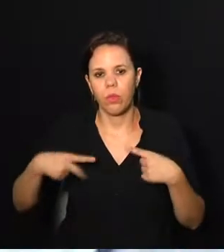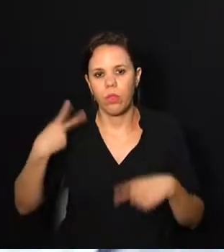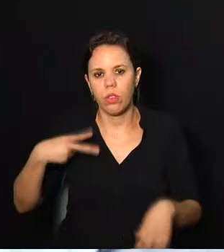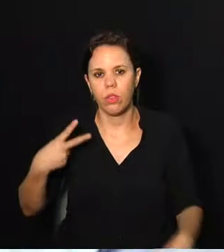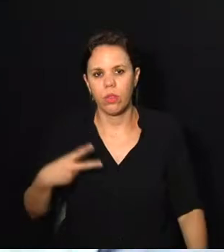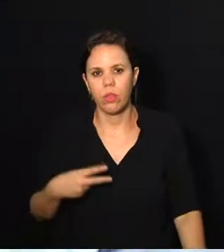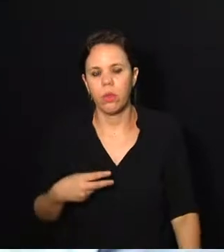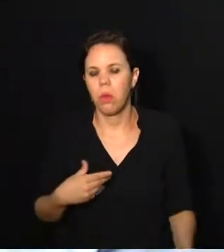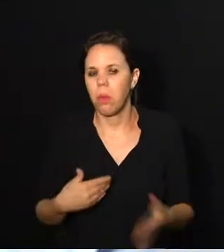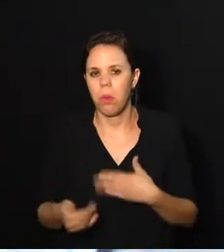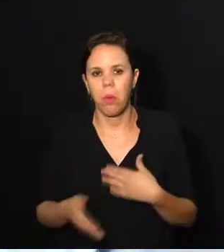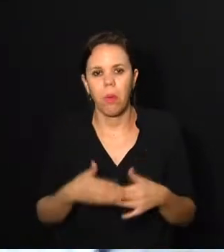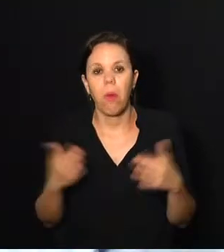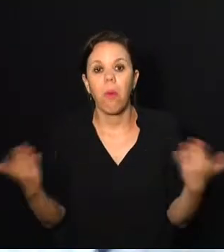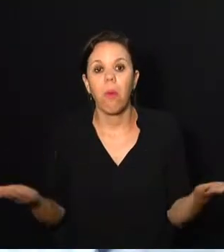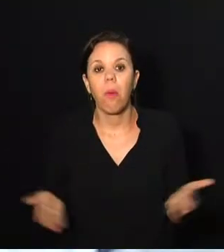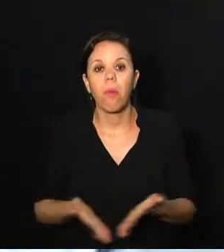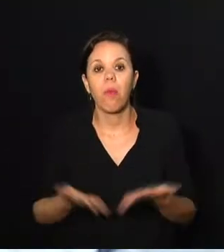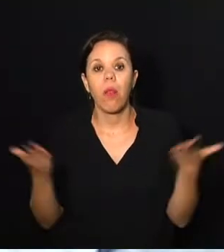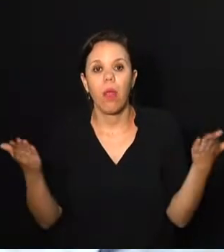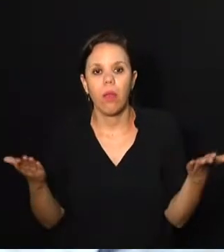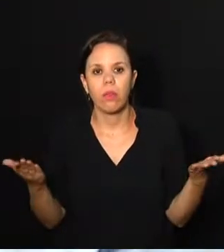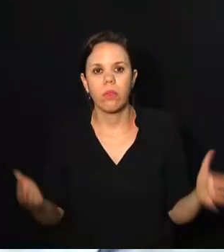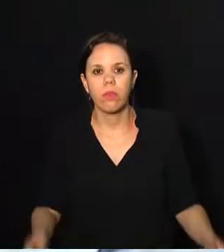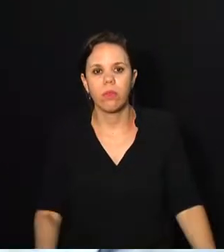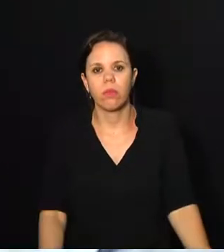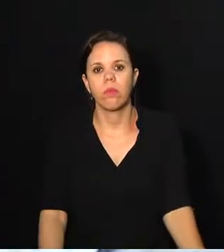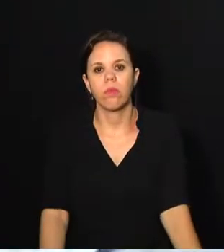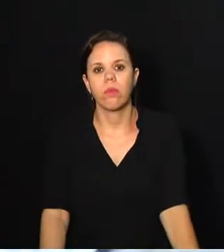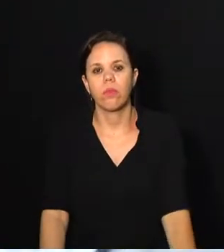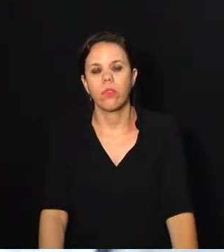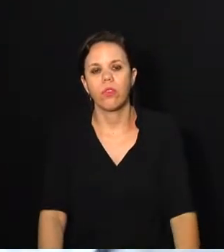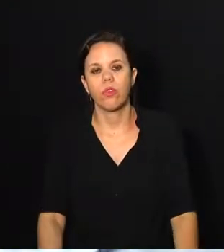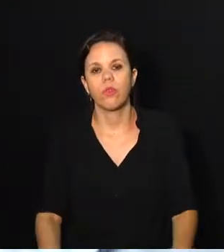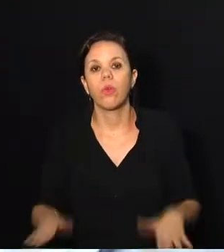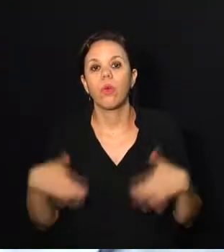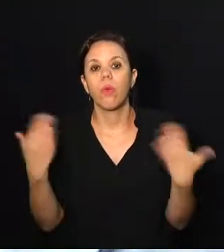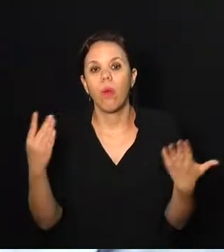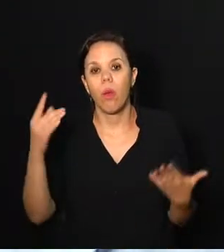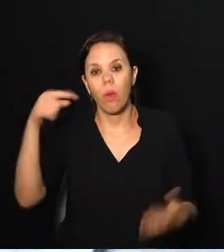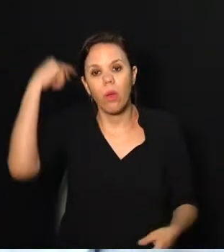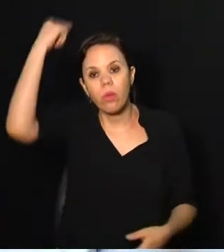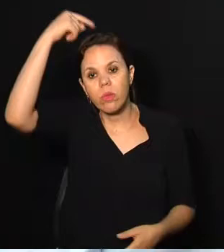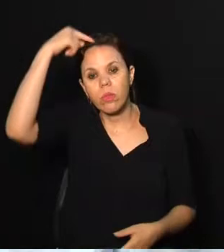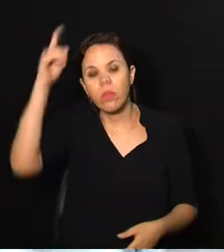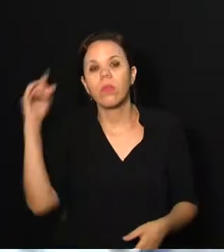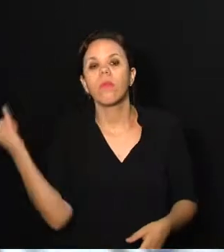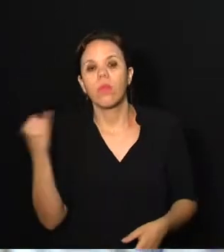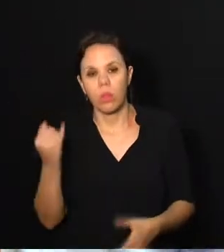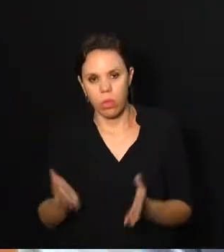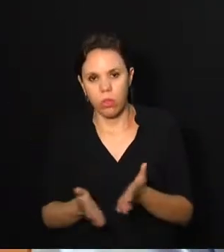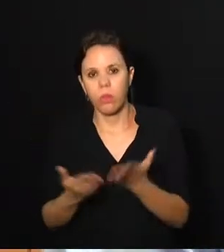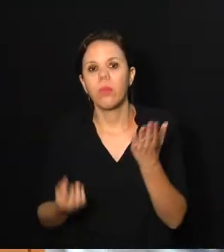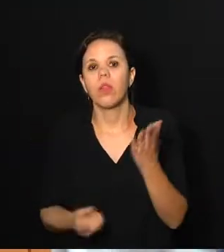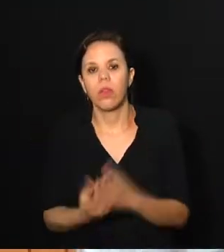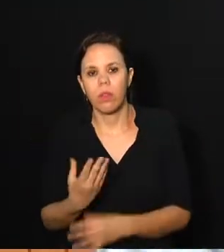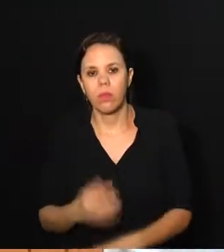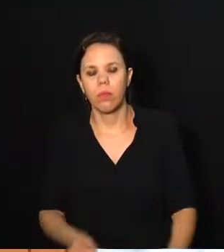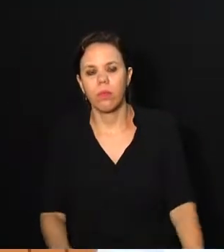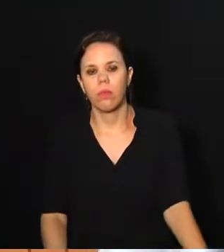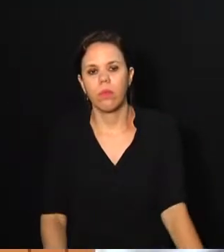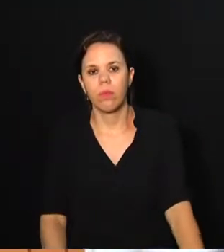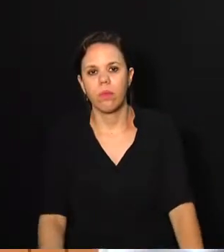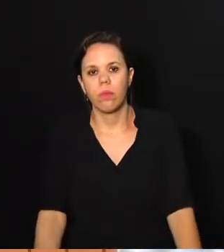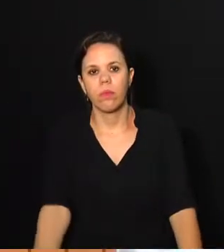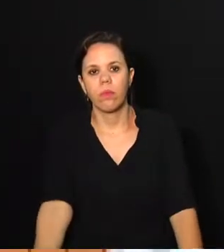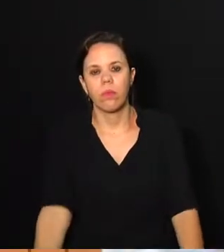não importa qual é o milagre, tá? Não importa qual é o santo, o que importa é que o milagre aconteceu. Então, o que eu